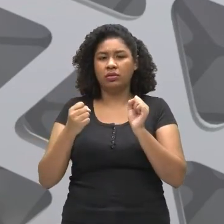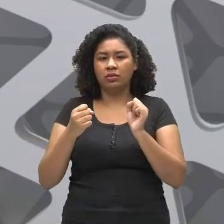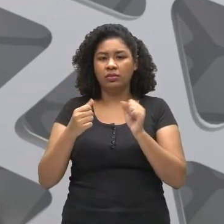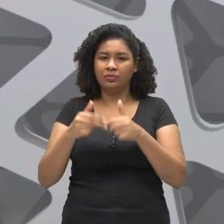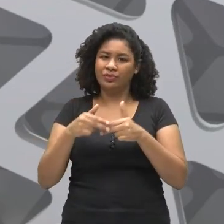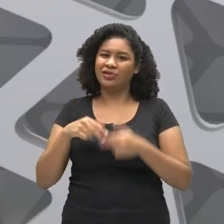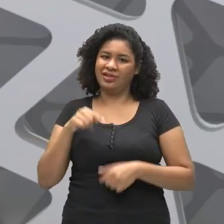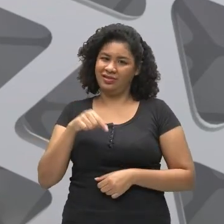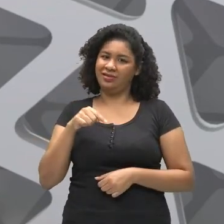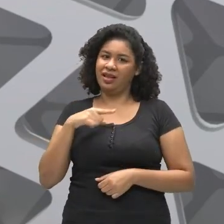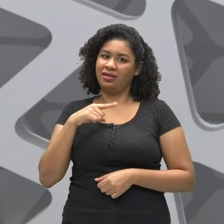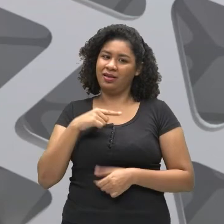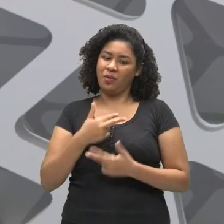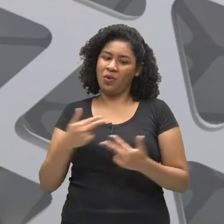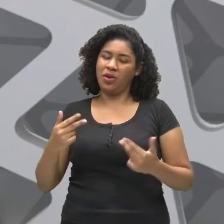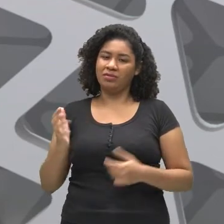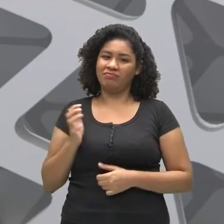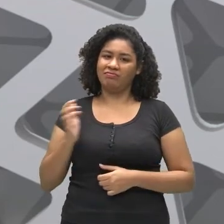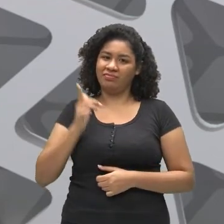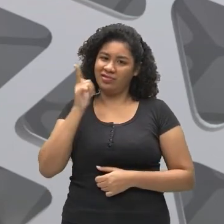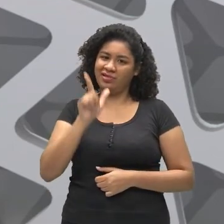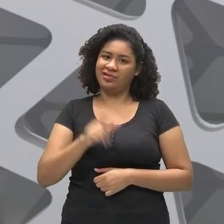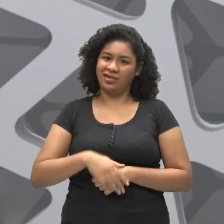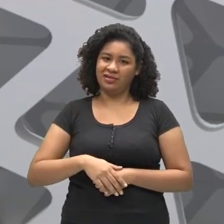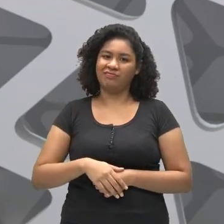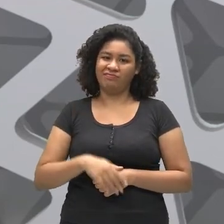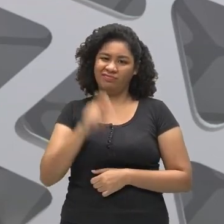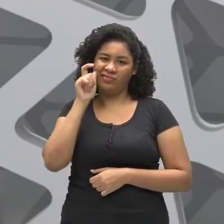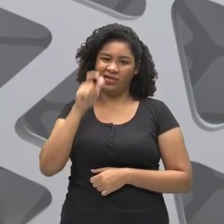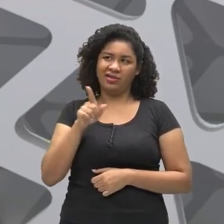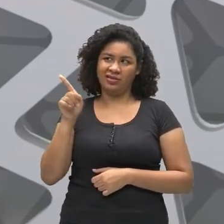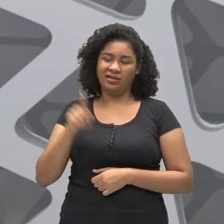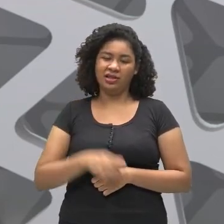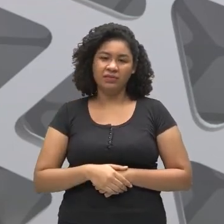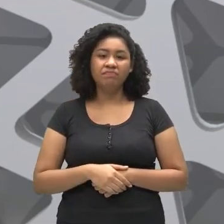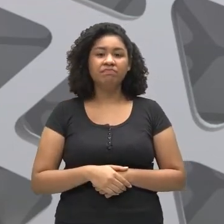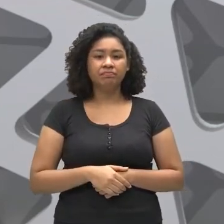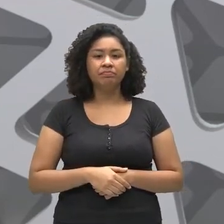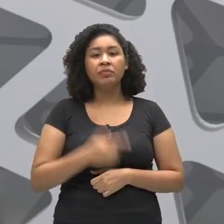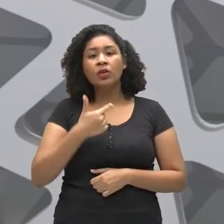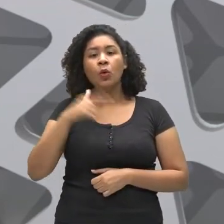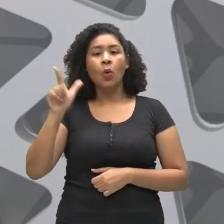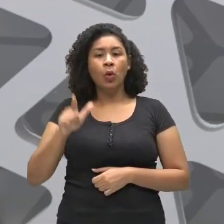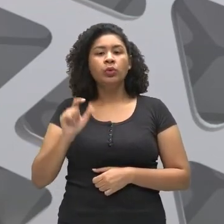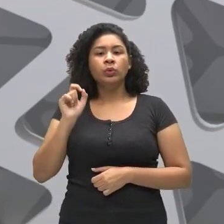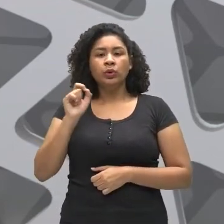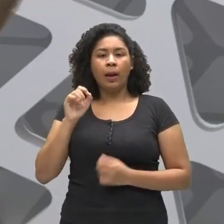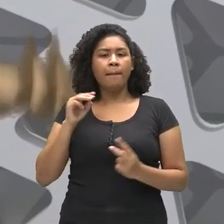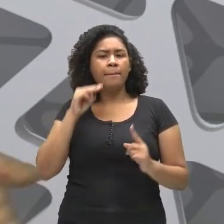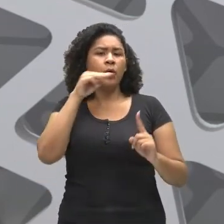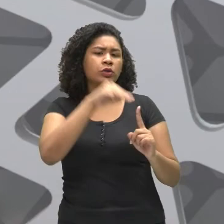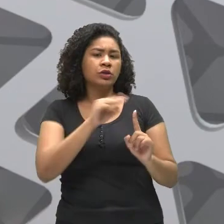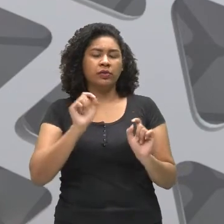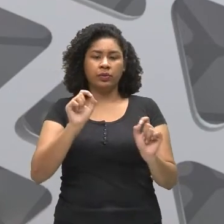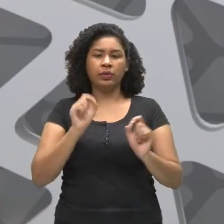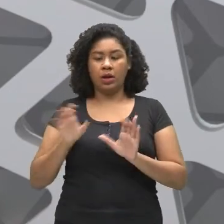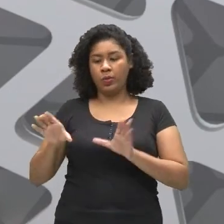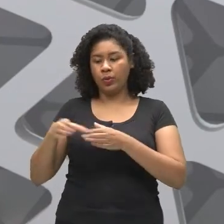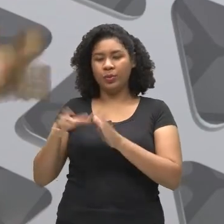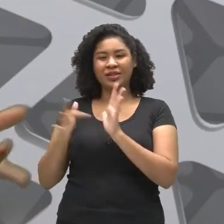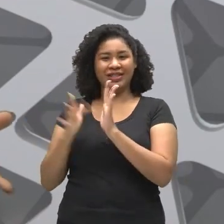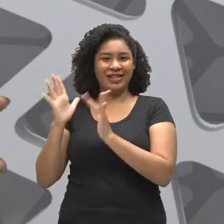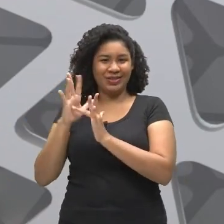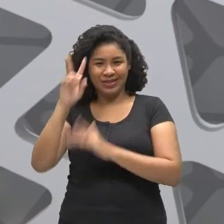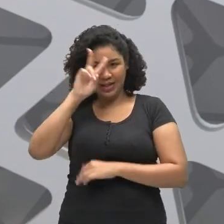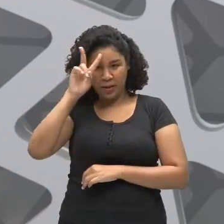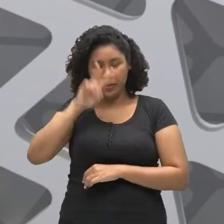enriquecer. Bom, um dos motivos também que vocês vão ver, que nós já citamos, é a Companhia de Jesus. Como é que ela vai efetivar? Como é que ela surge